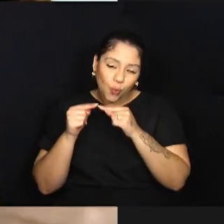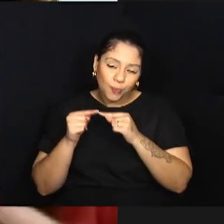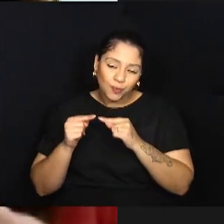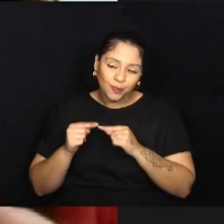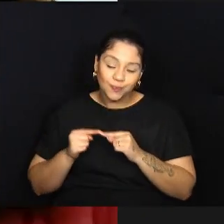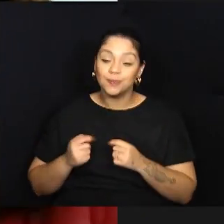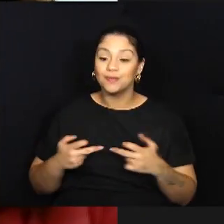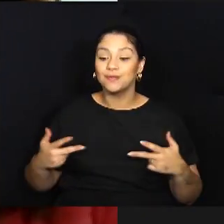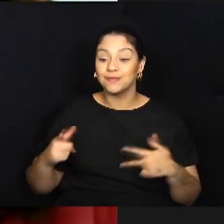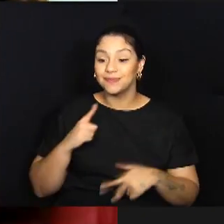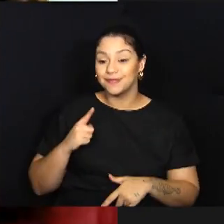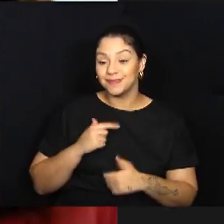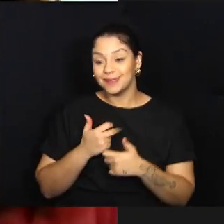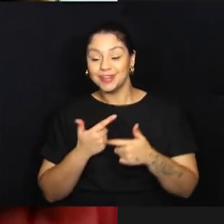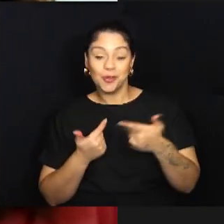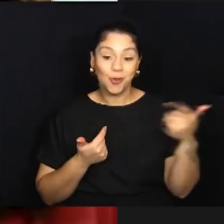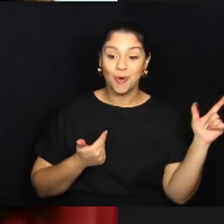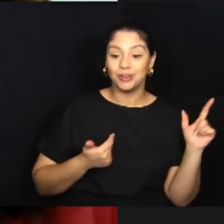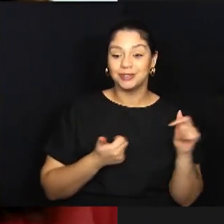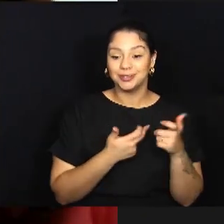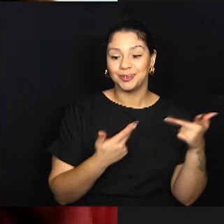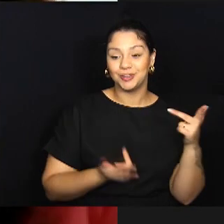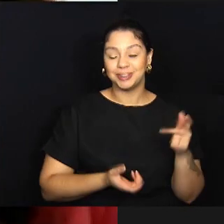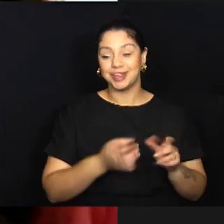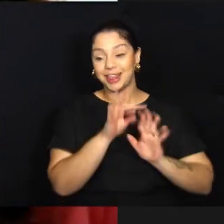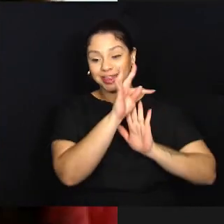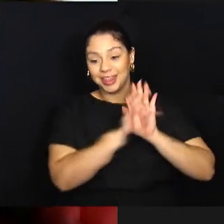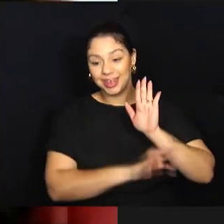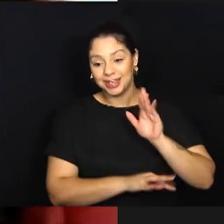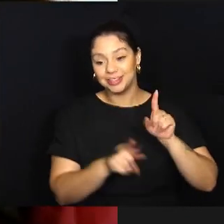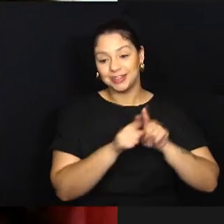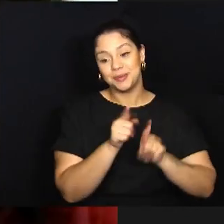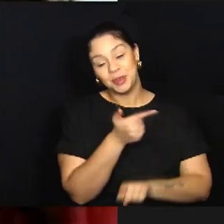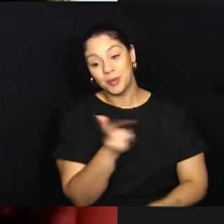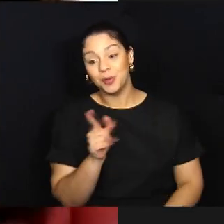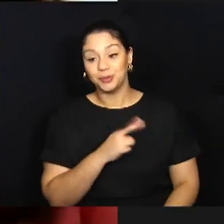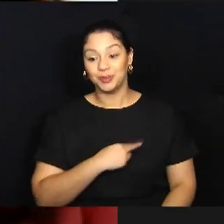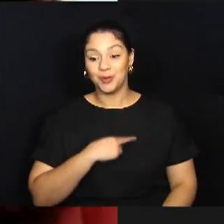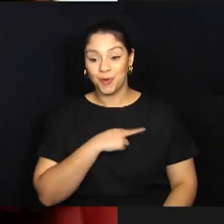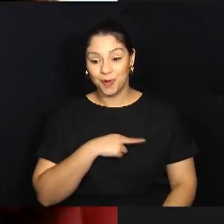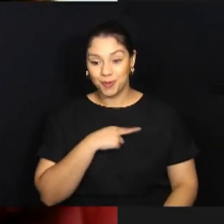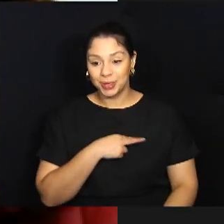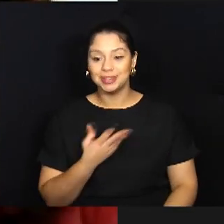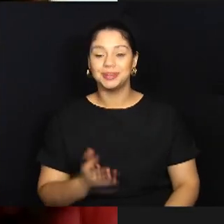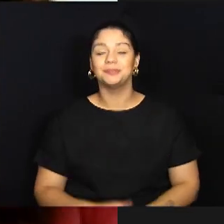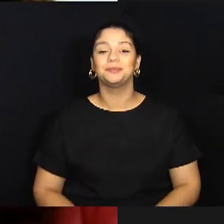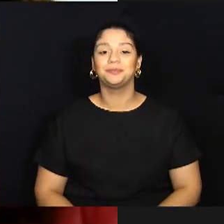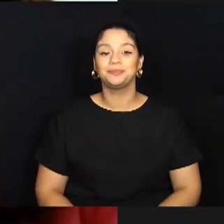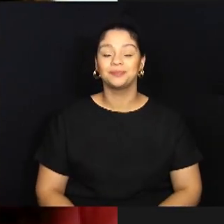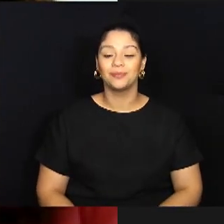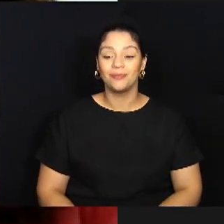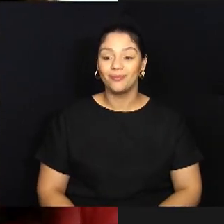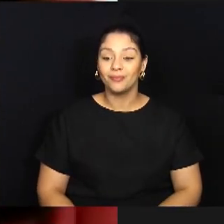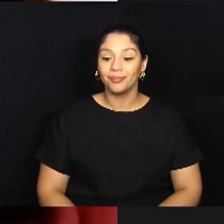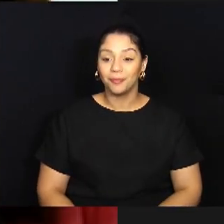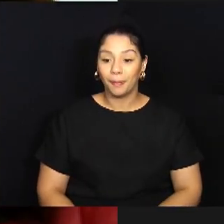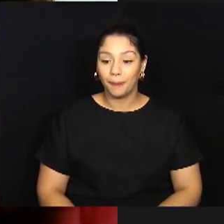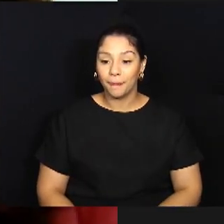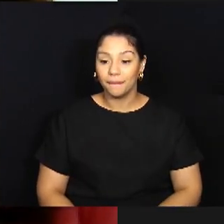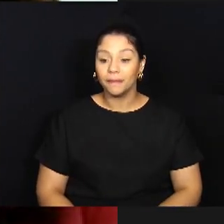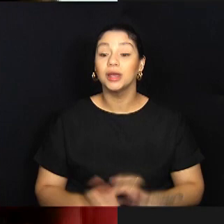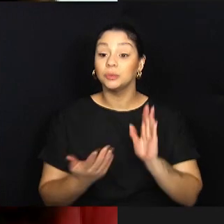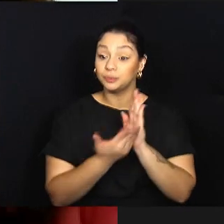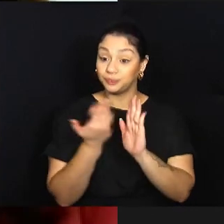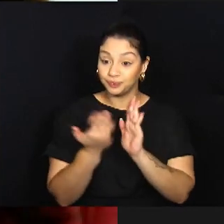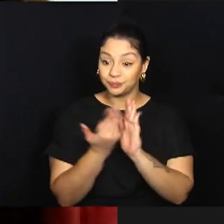buscar referências com outras crônicas, e o outro romance dele, Encontro Marcado, o livro que ele escreveu de